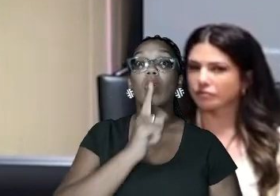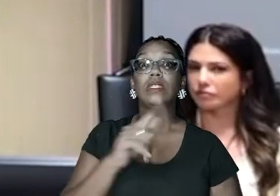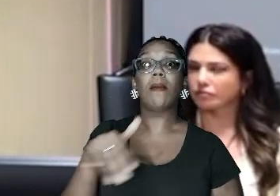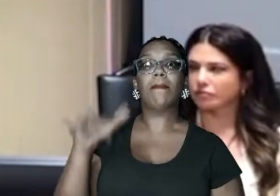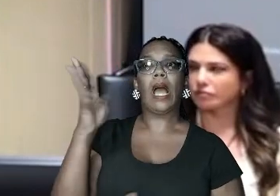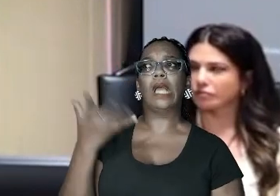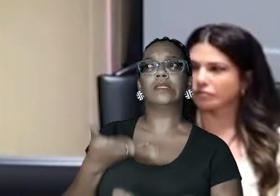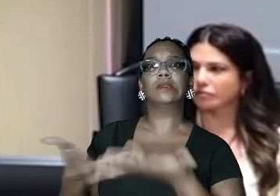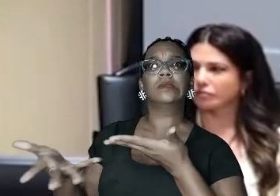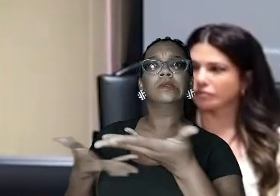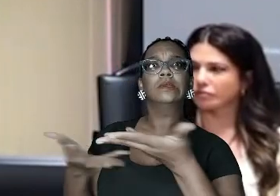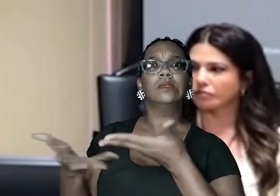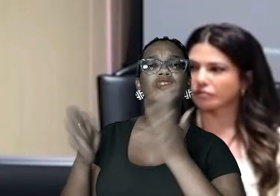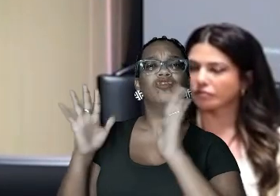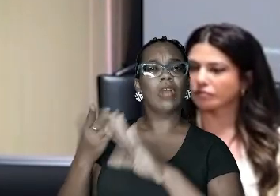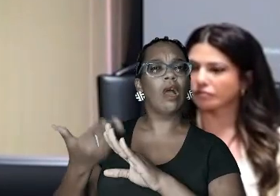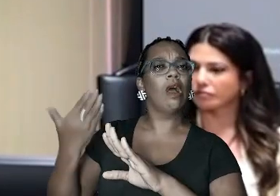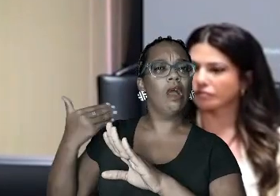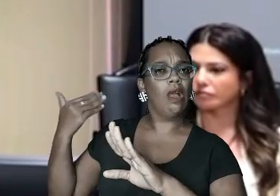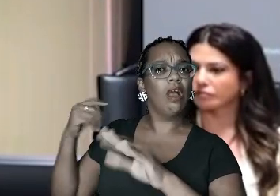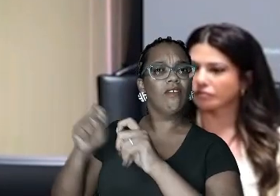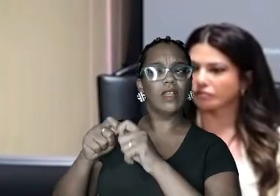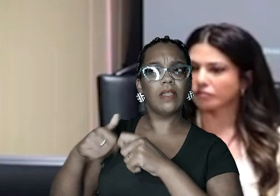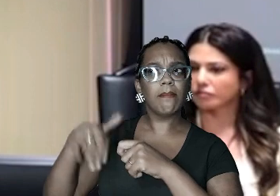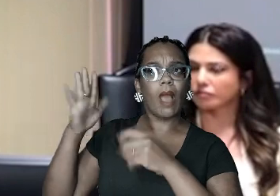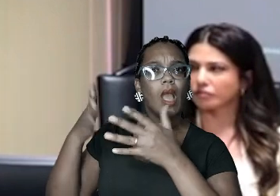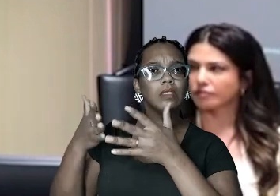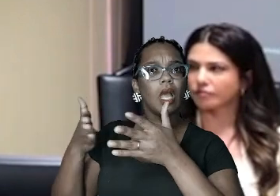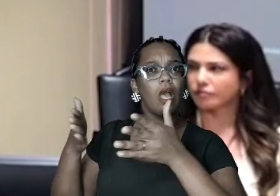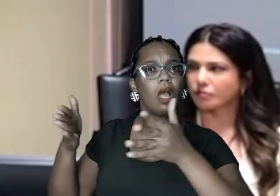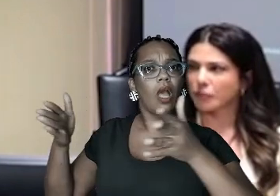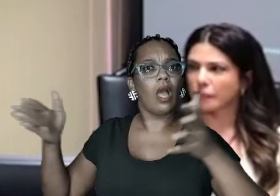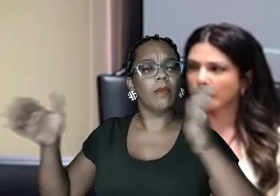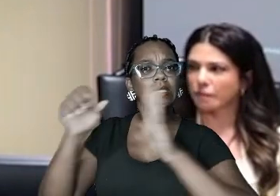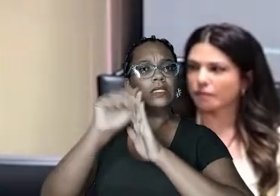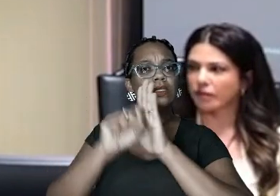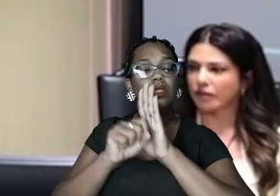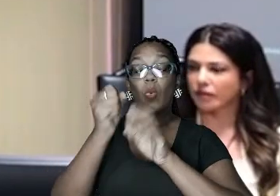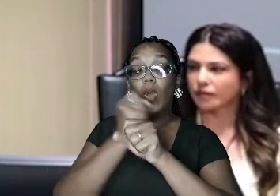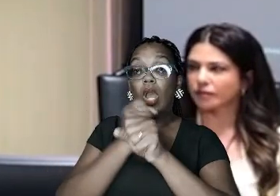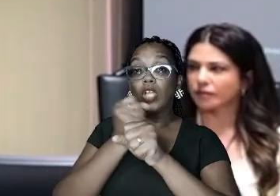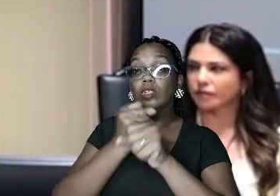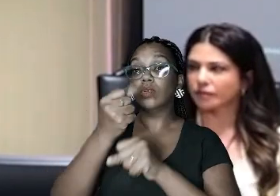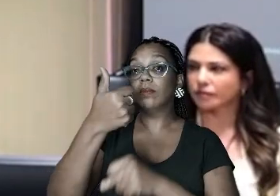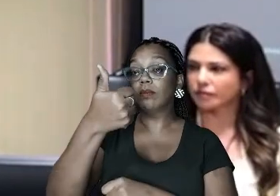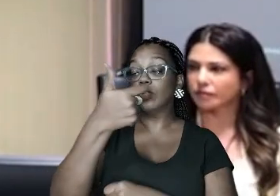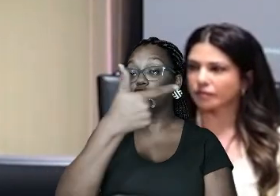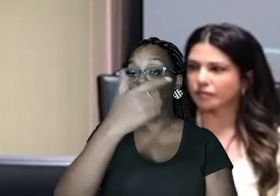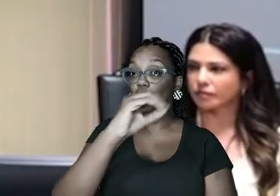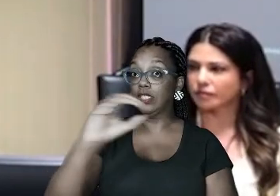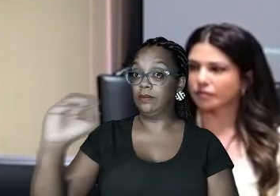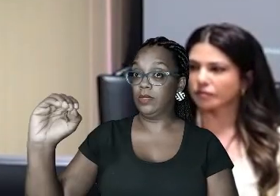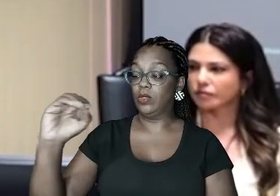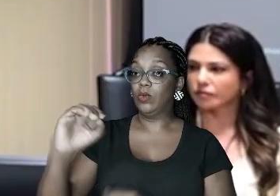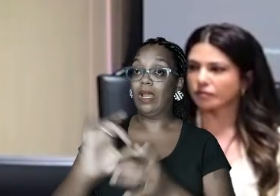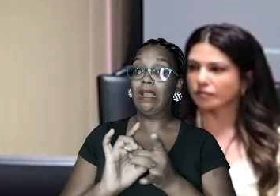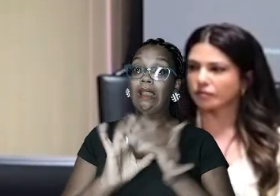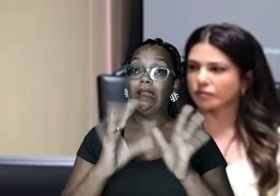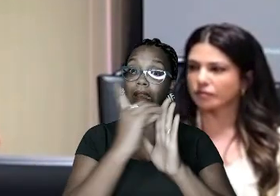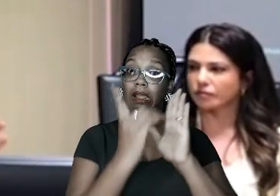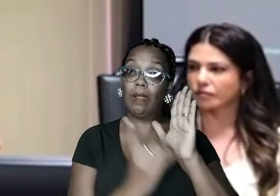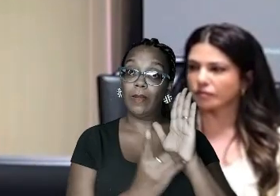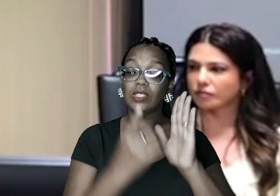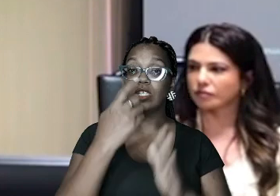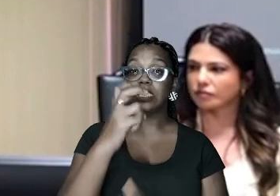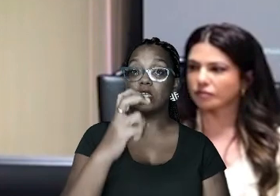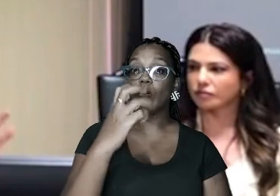506 ela conseguiu mais trânsito para alguma coisa que já fazia e de forma estruturada desde o final da década de 2000 por